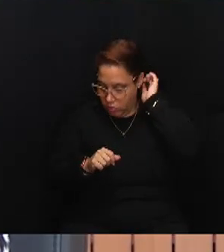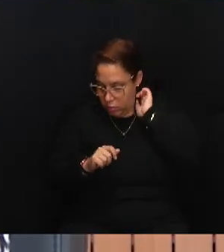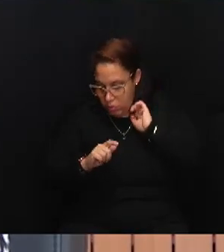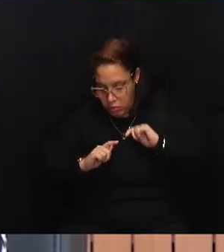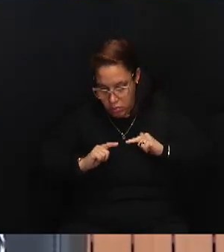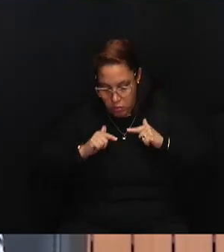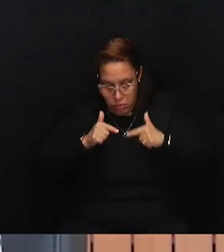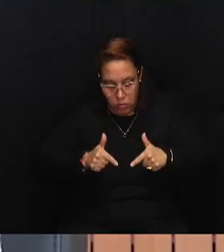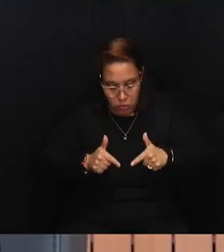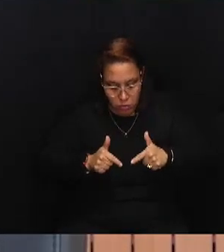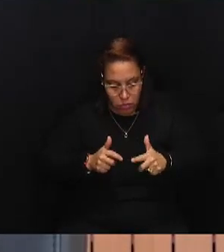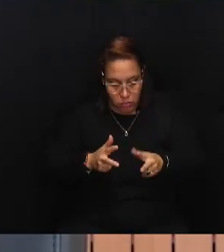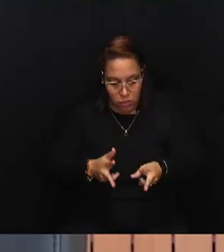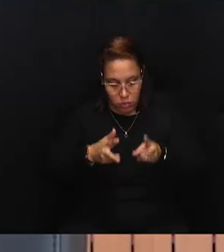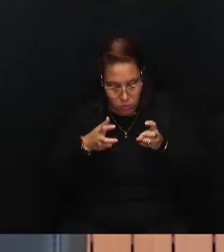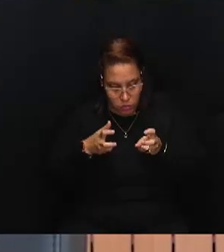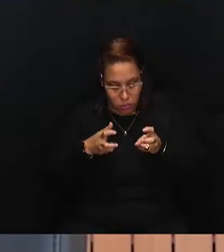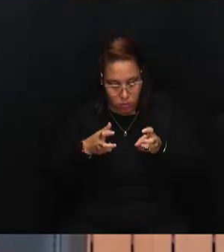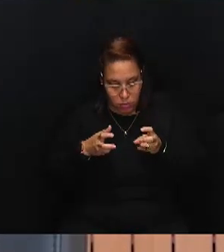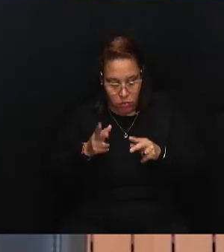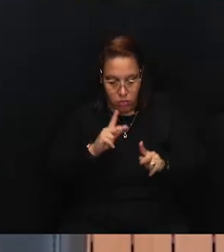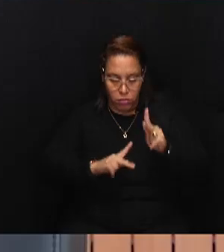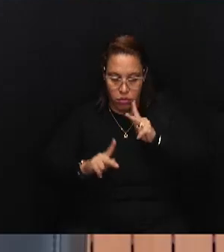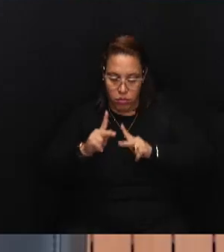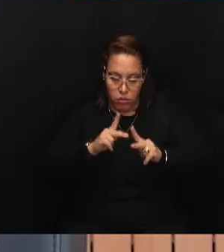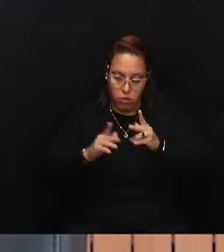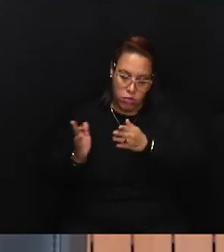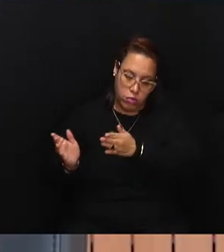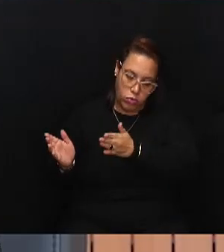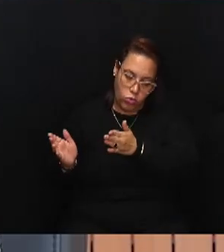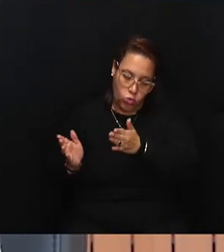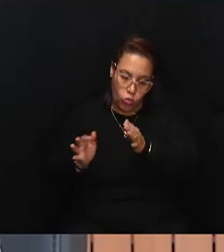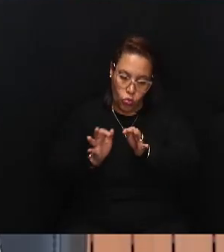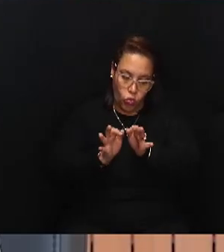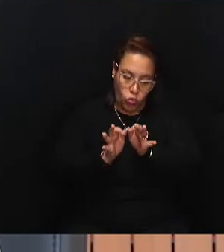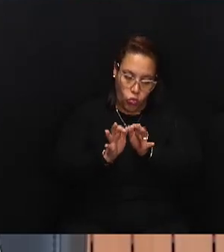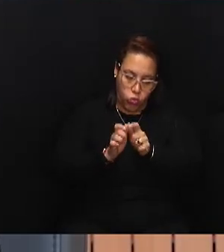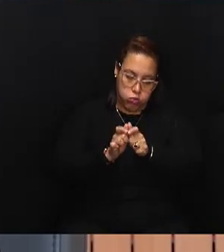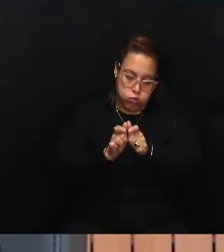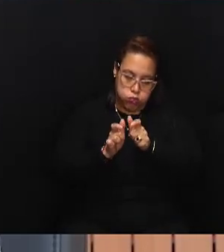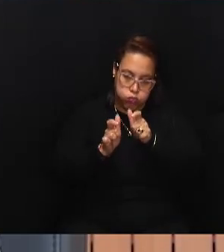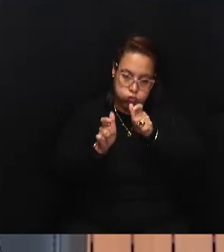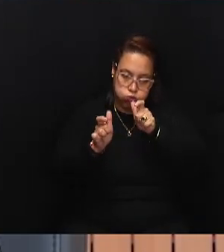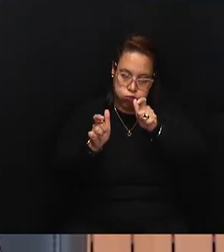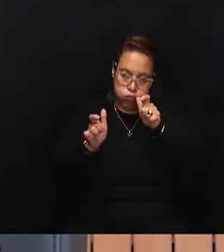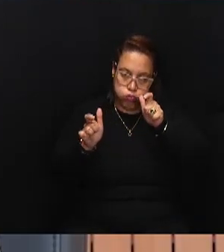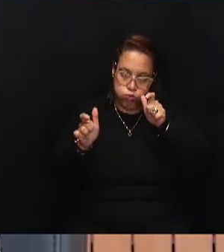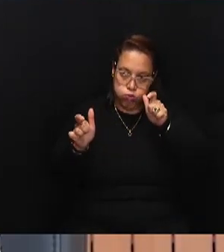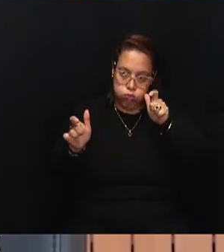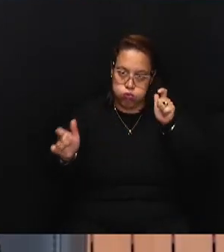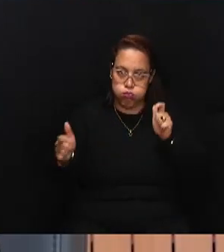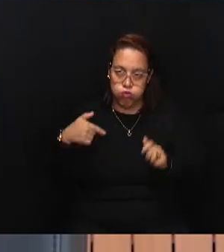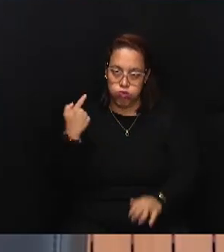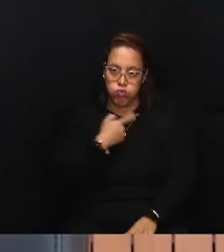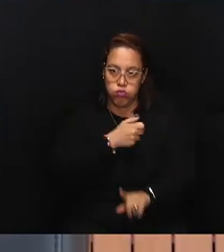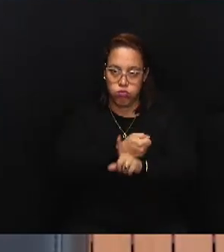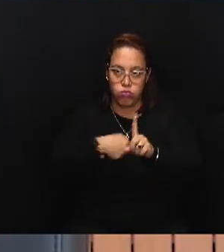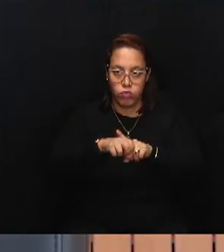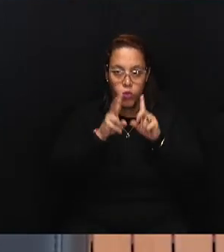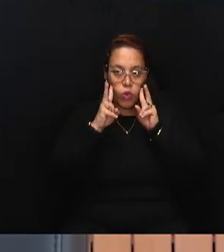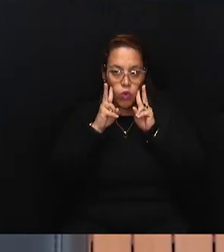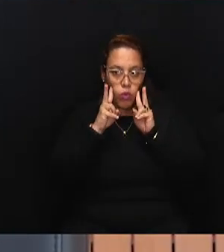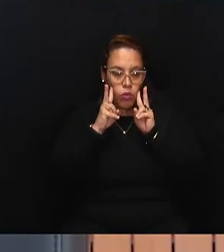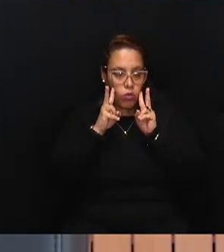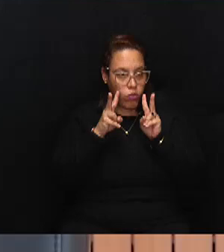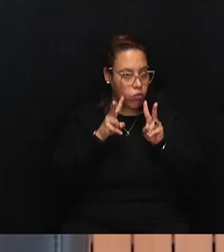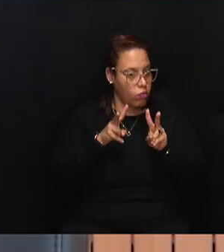para reconhecimento mesmo dessa população que vem crescente e que nós, sociedade, precisamos olhar